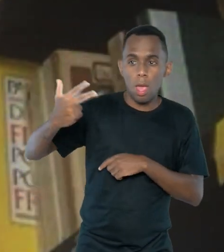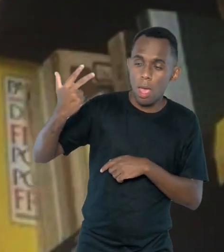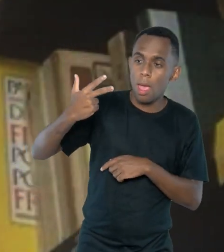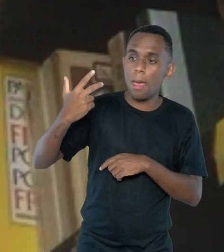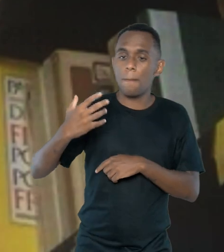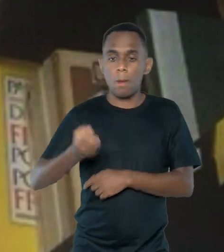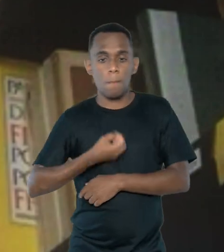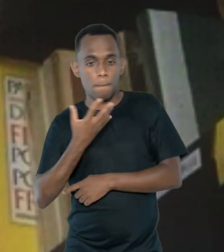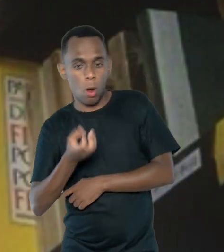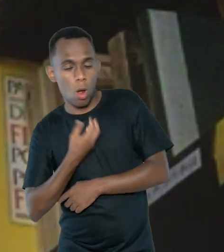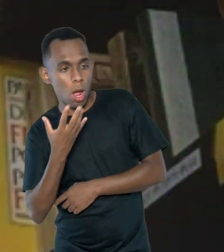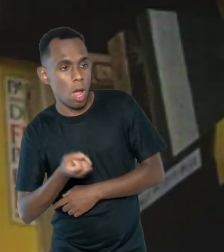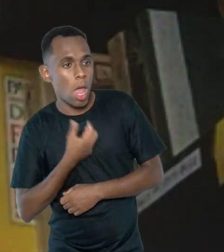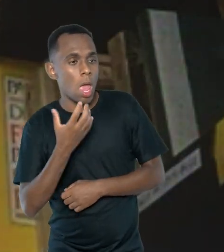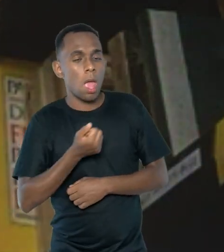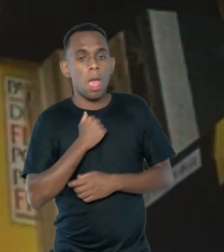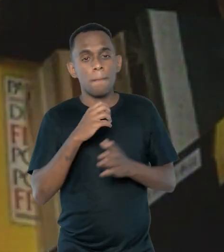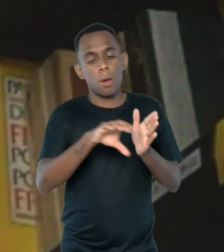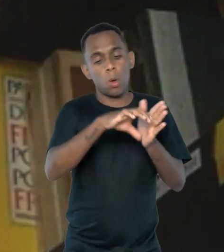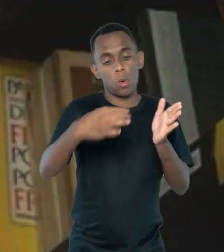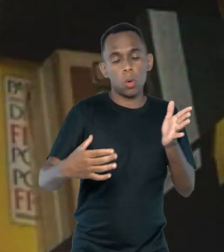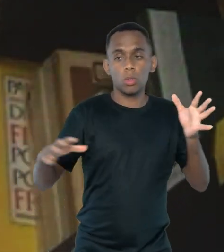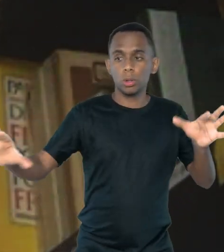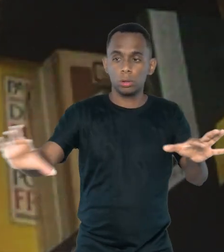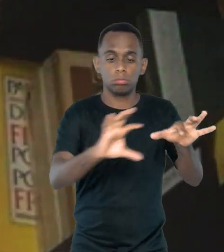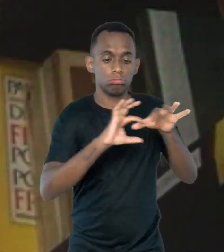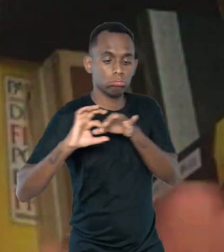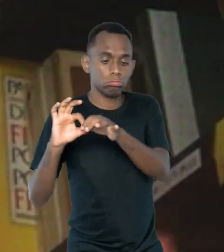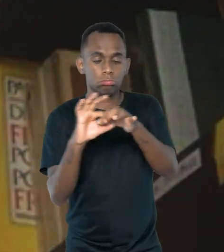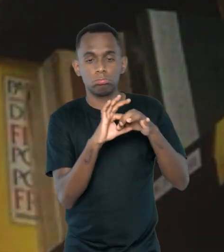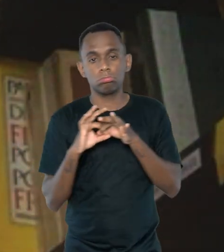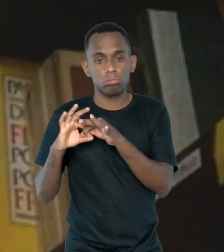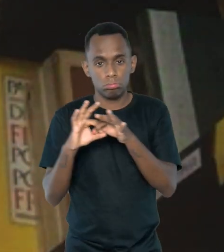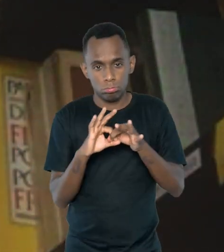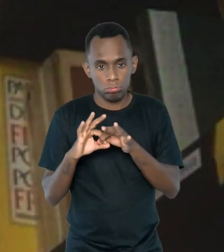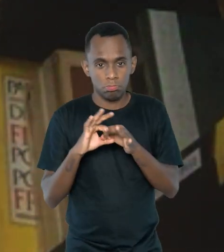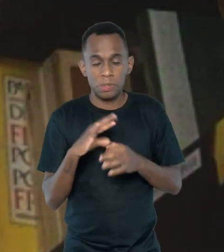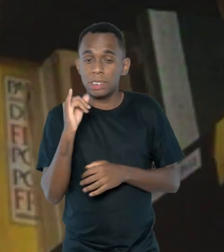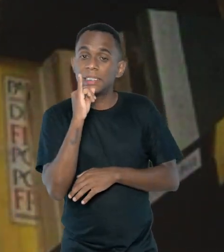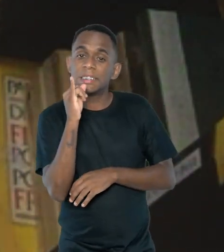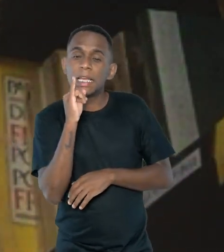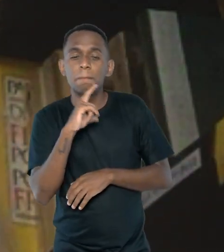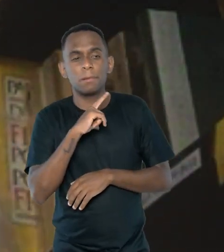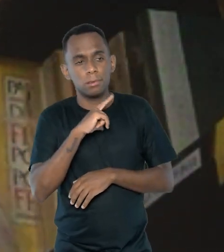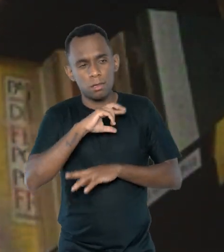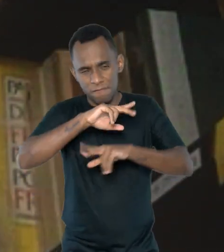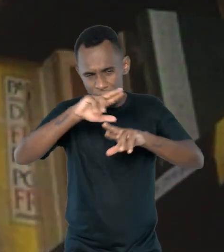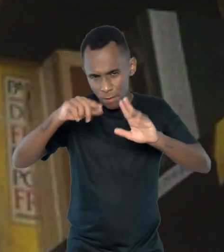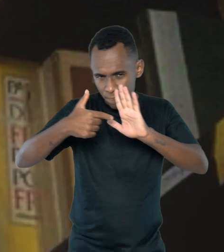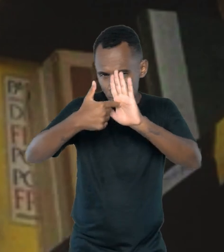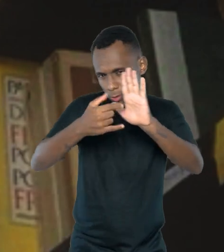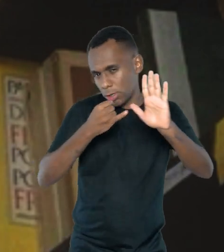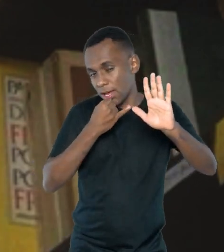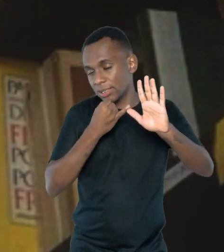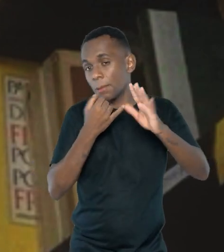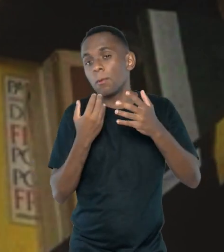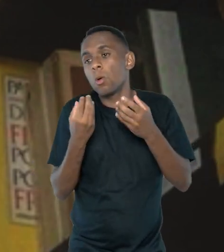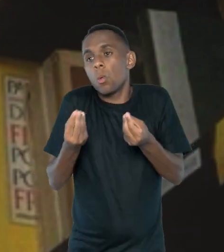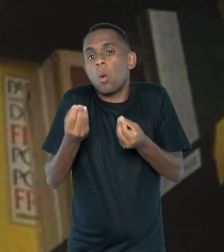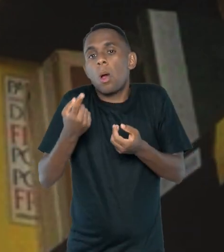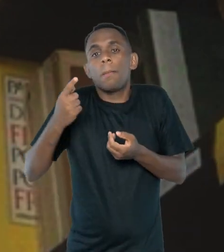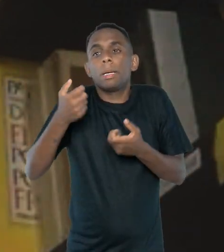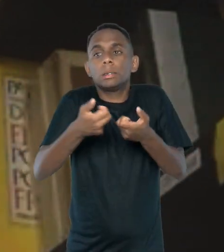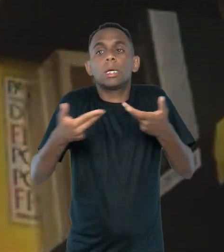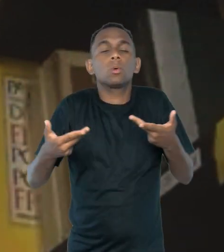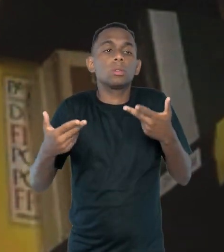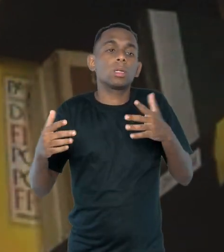um poema, com uma crônica. Por exemplo, nós temos aqui vários. Eu vou te mostrar exemplos de como essas coisas